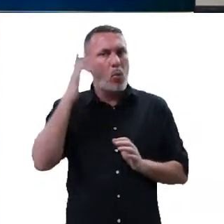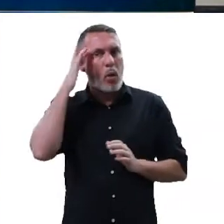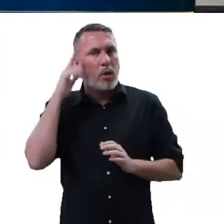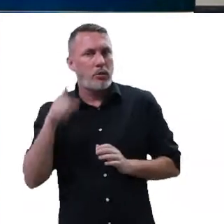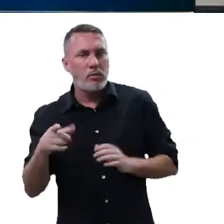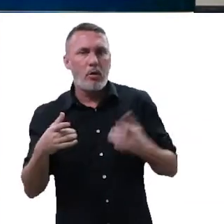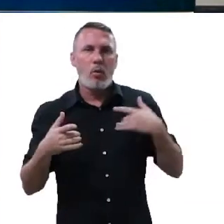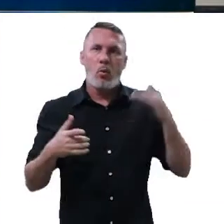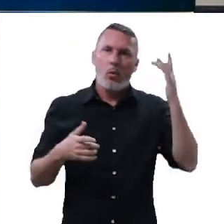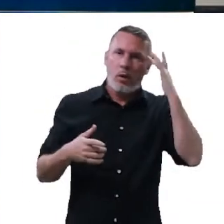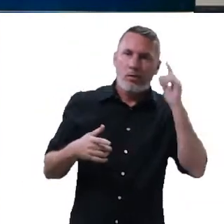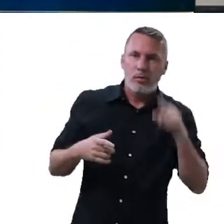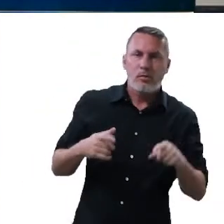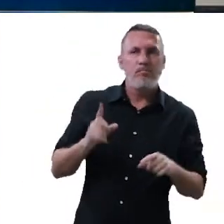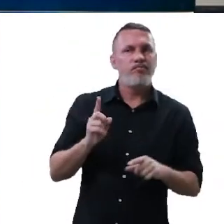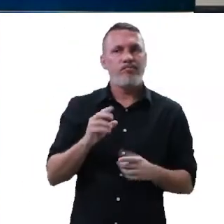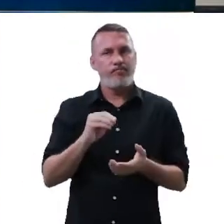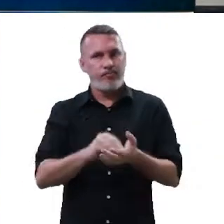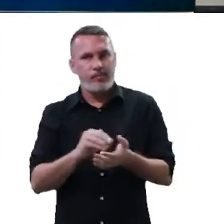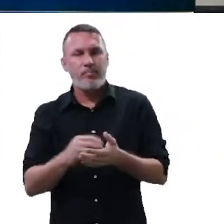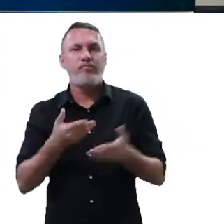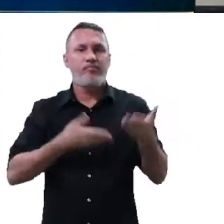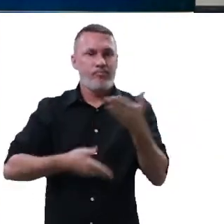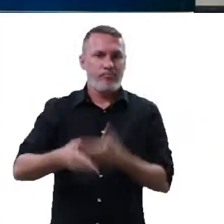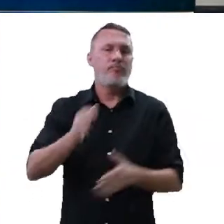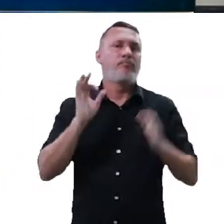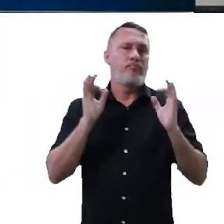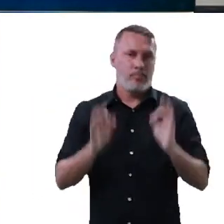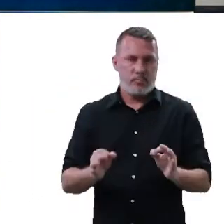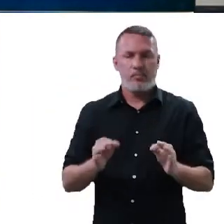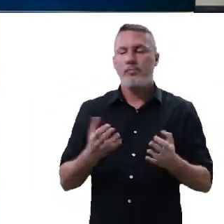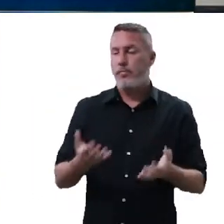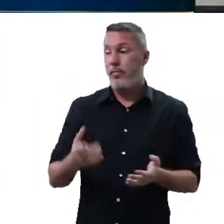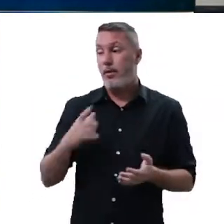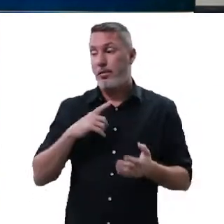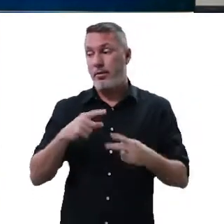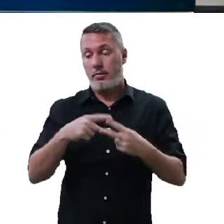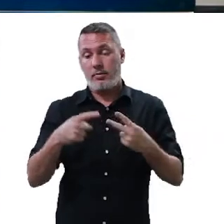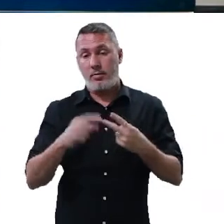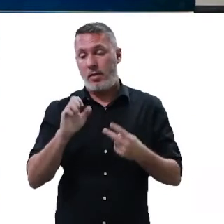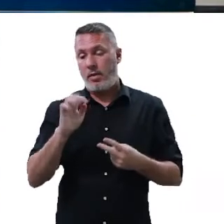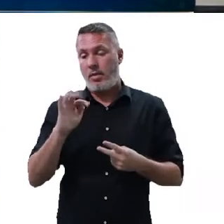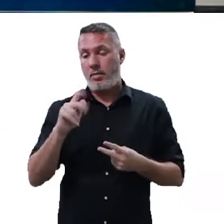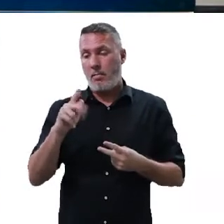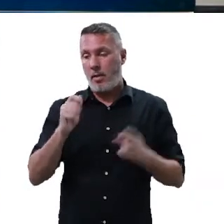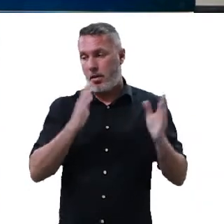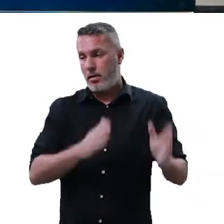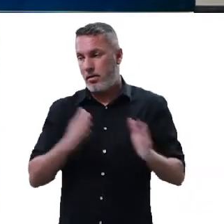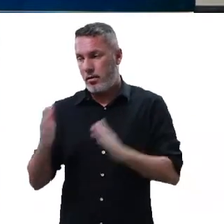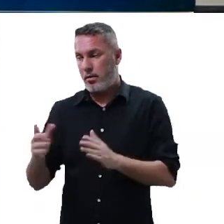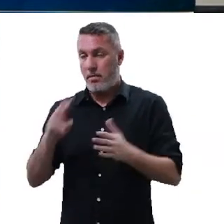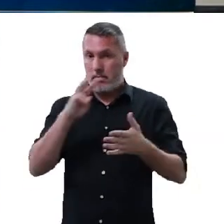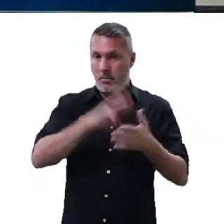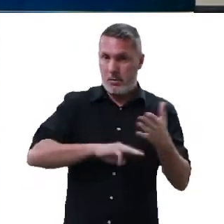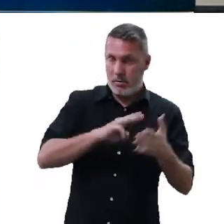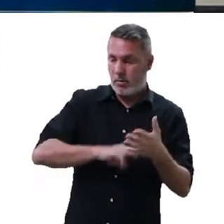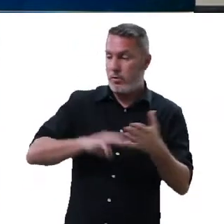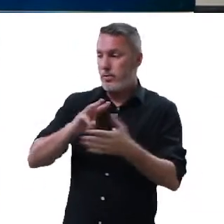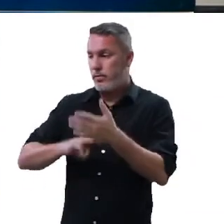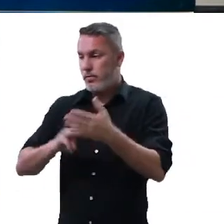impressão digital nesse conhecimento que a gente absorveu e compartilhou. Então, ele tinha duas etapas, o método